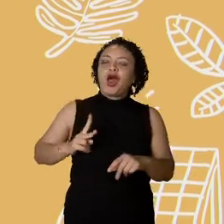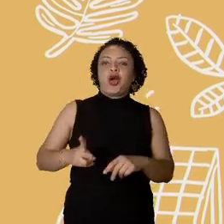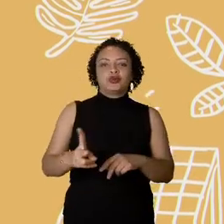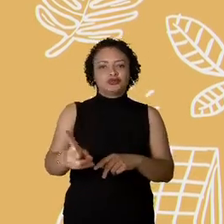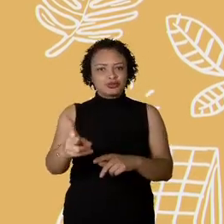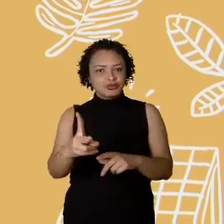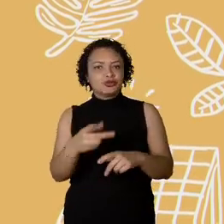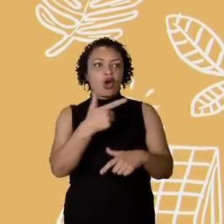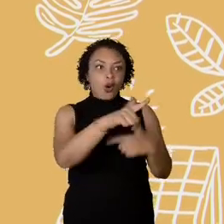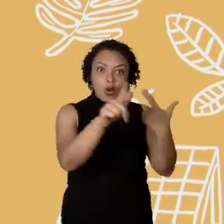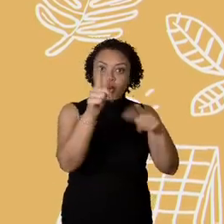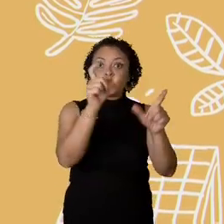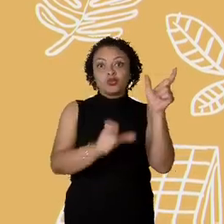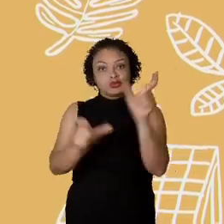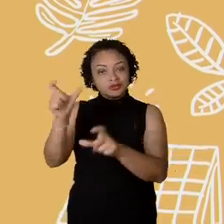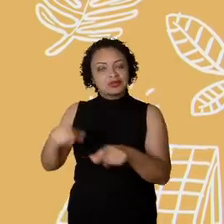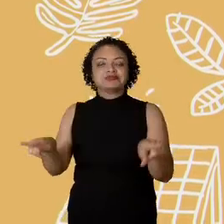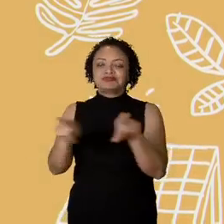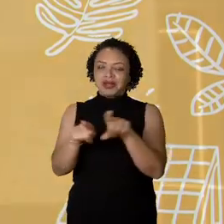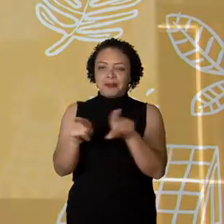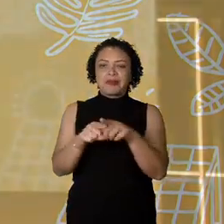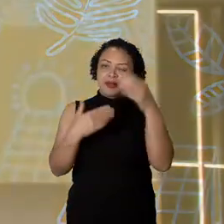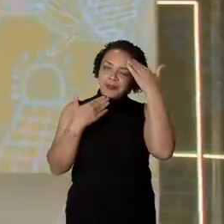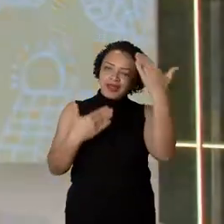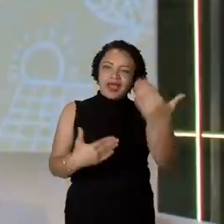proporcionando isso a outros alunos. Muito obrigada.